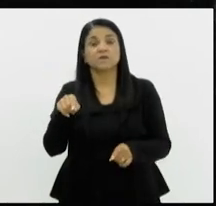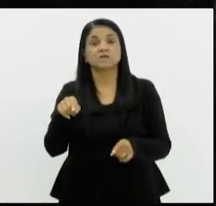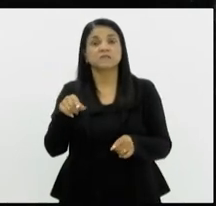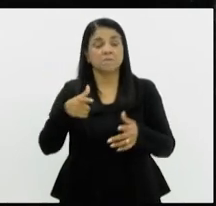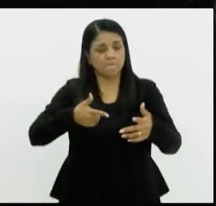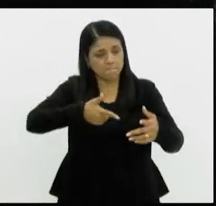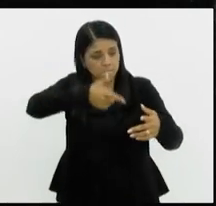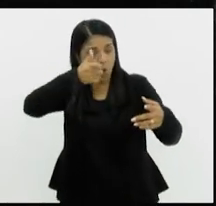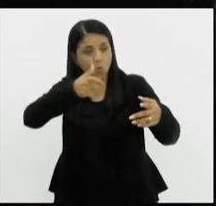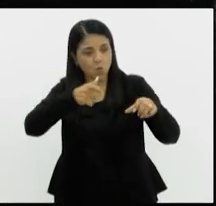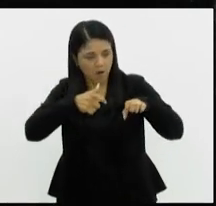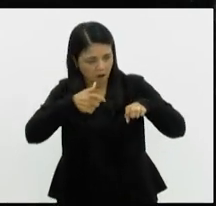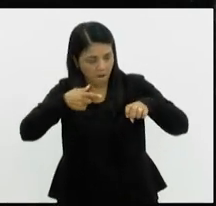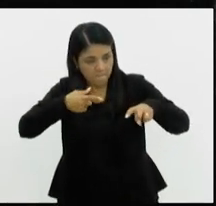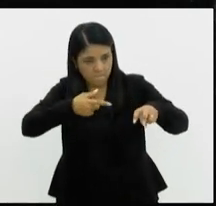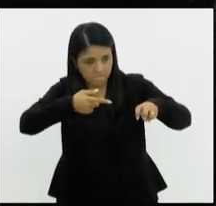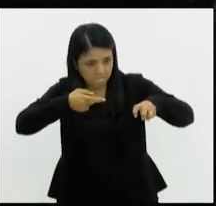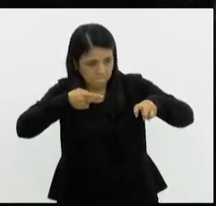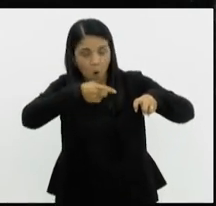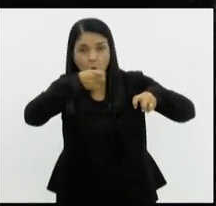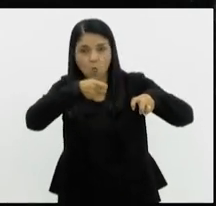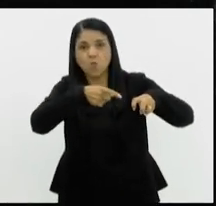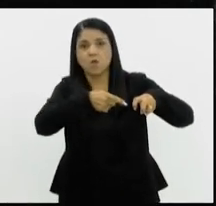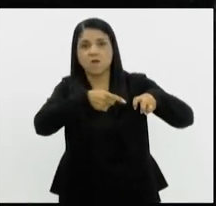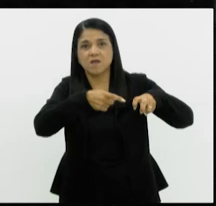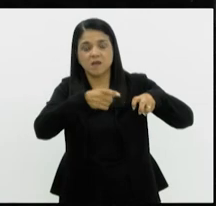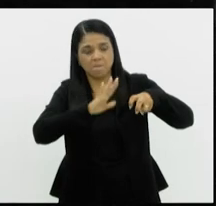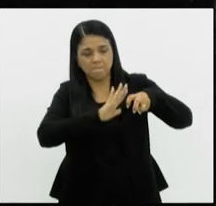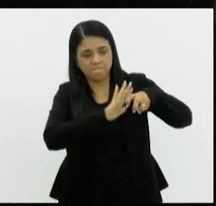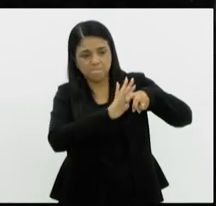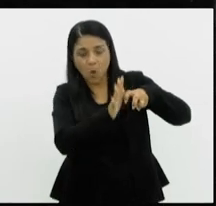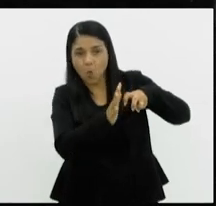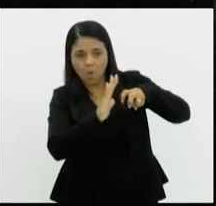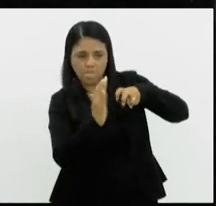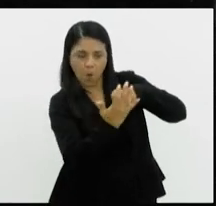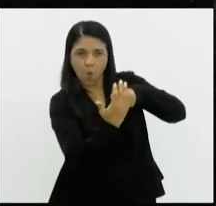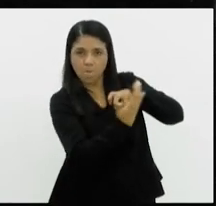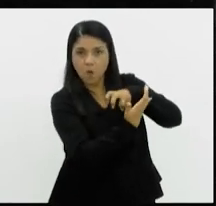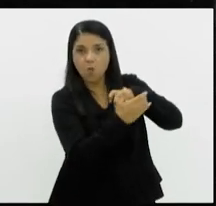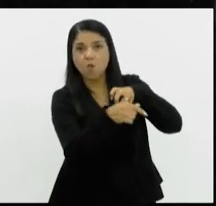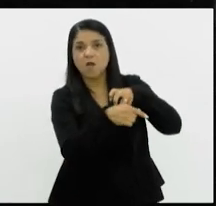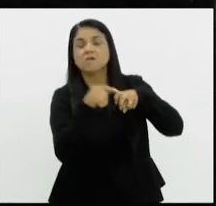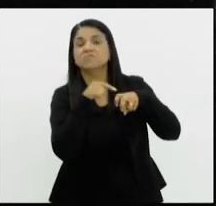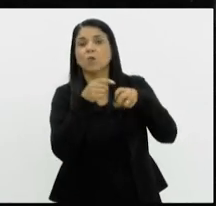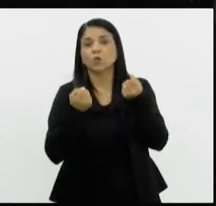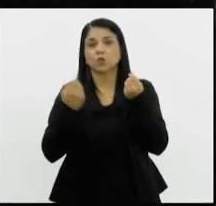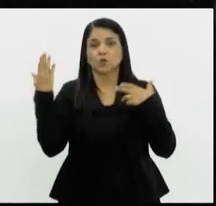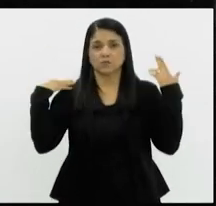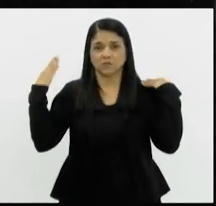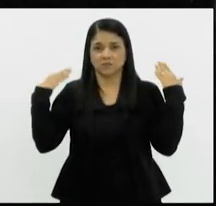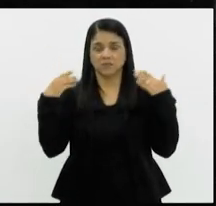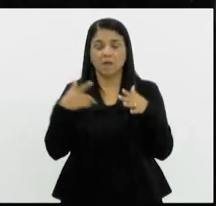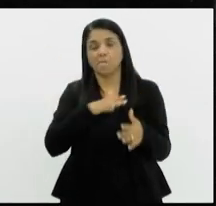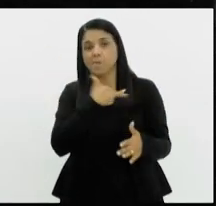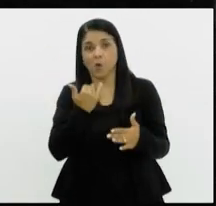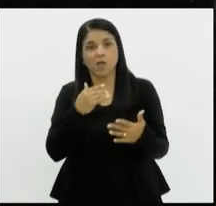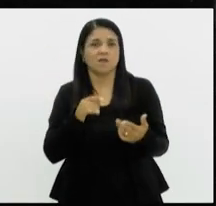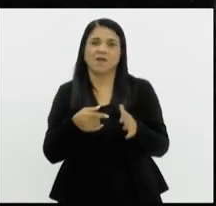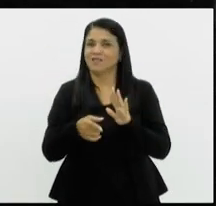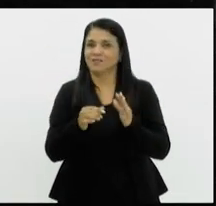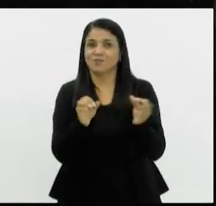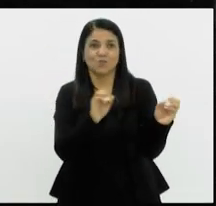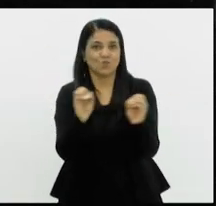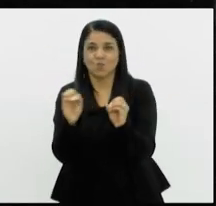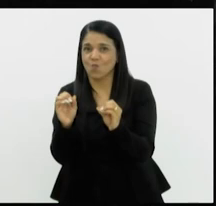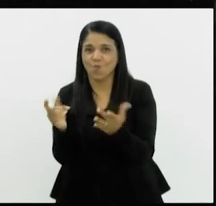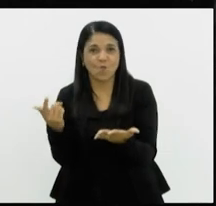blindada motorista iria morrer então é hora de valorização do nosso policiais e nós precisamos caçar Esse é